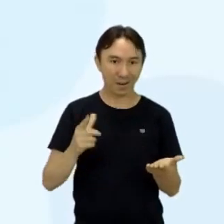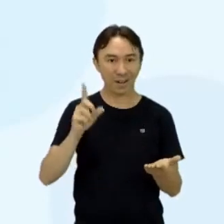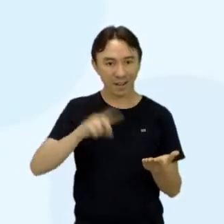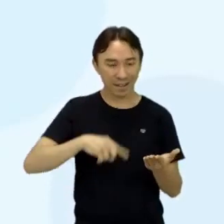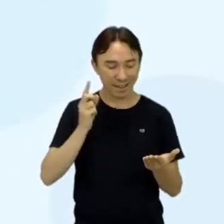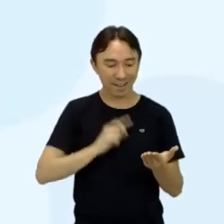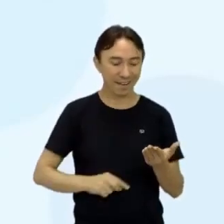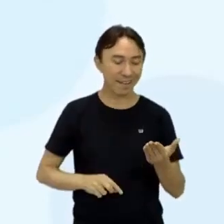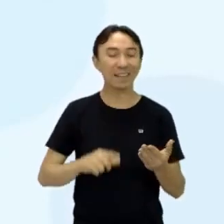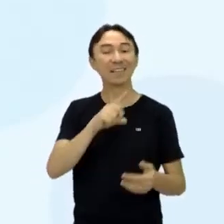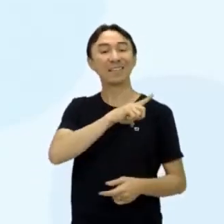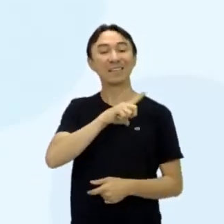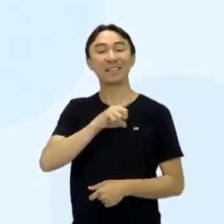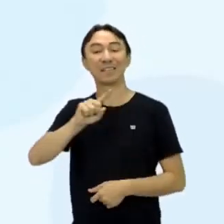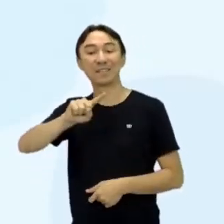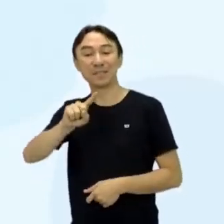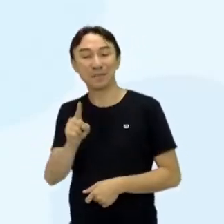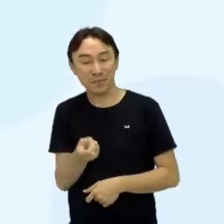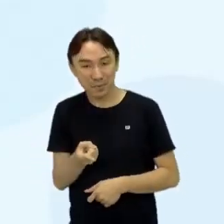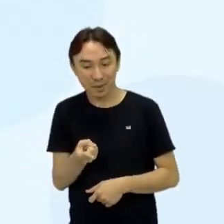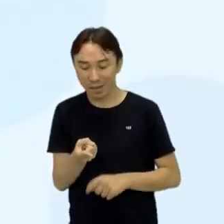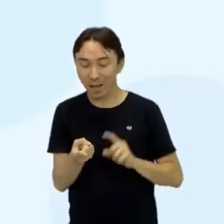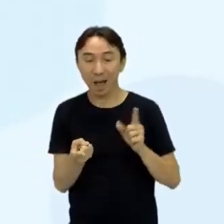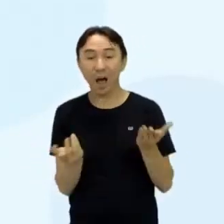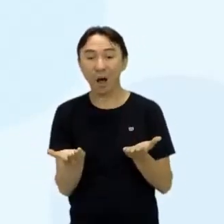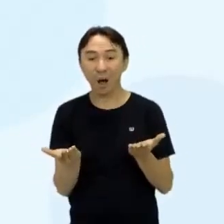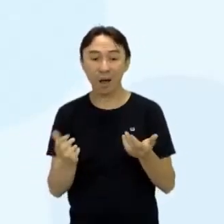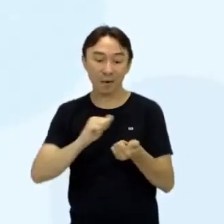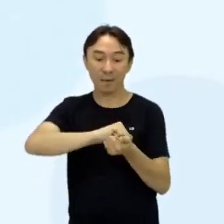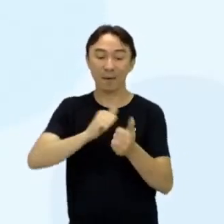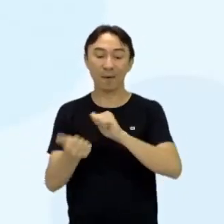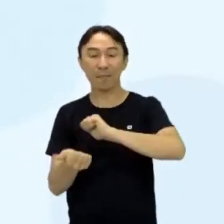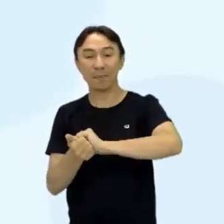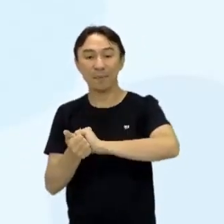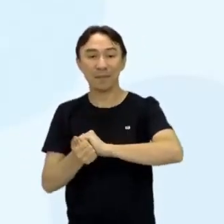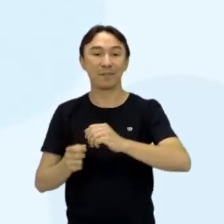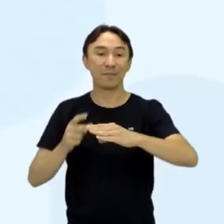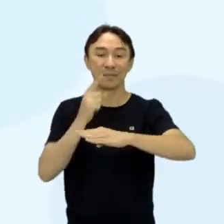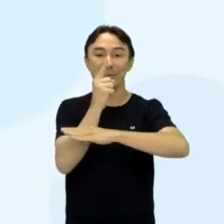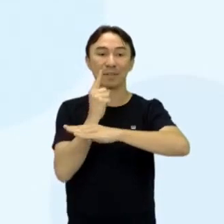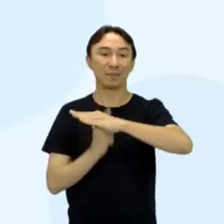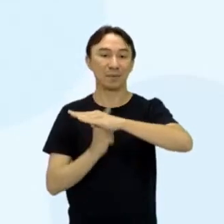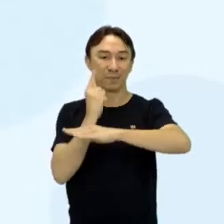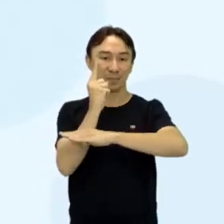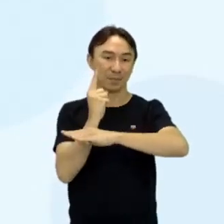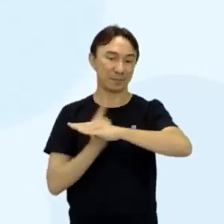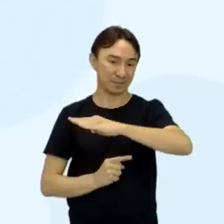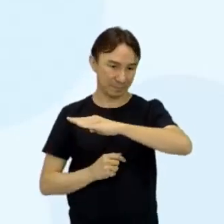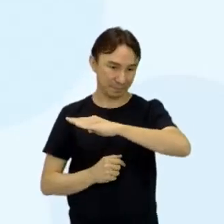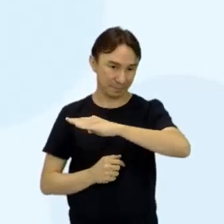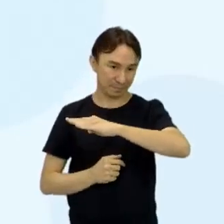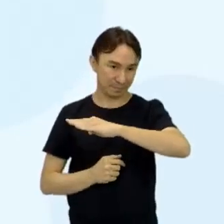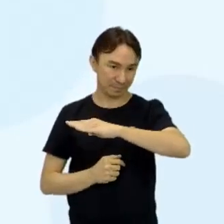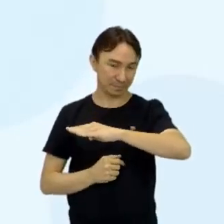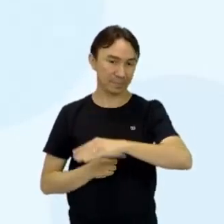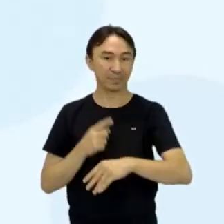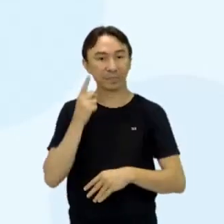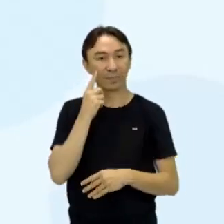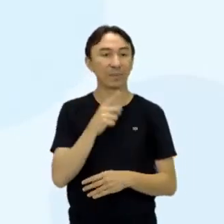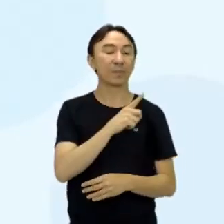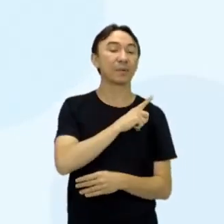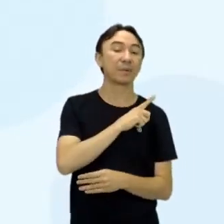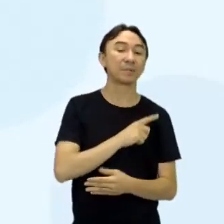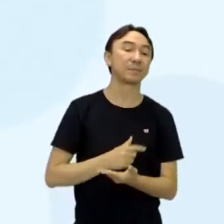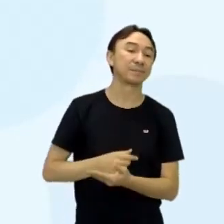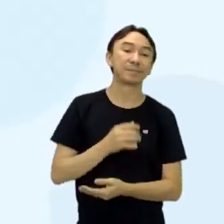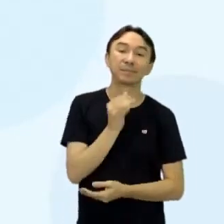o contrário, vamos escrever na forma de fração, tá certo? Eu já até subi uma resposta aqui, mas não deveria. Então, eu peguei aqui, por exemplo,